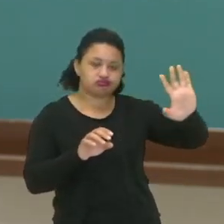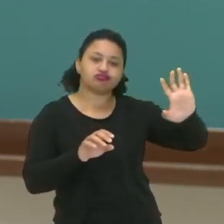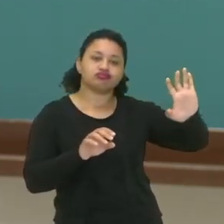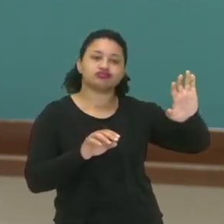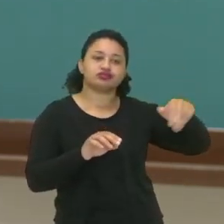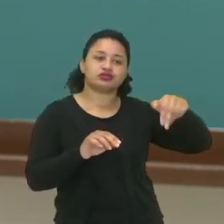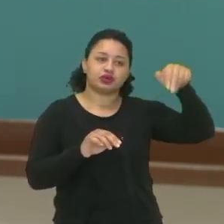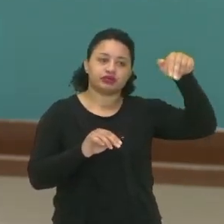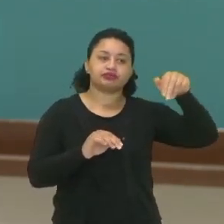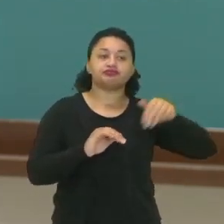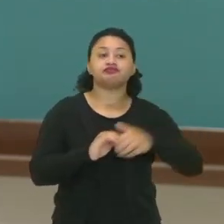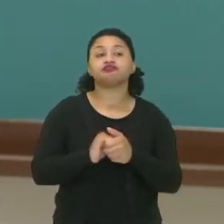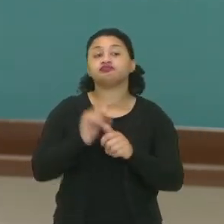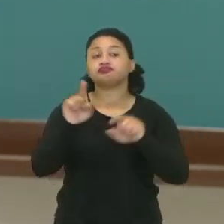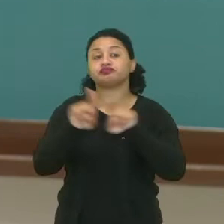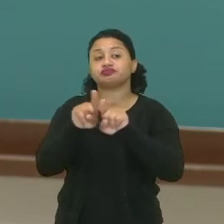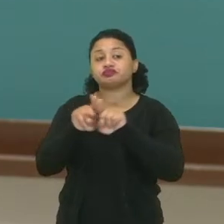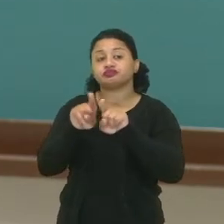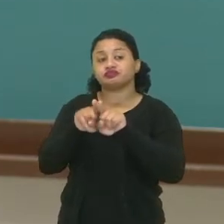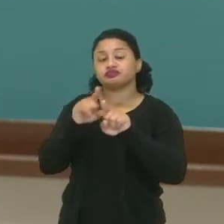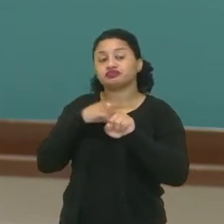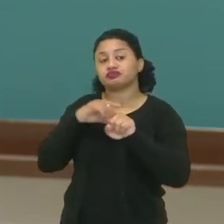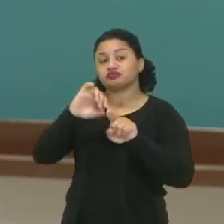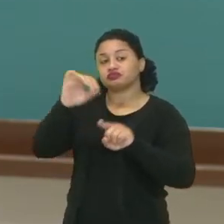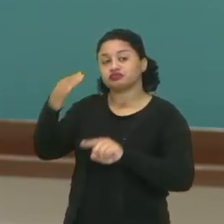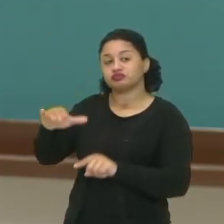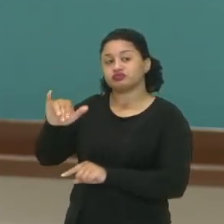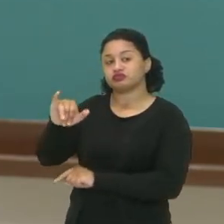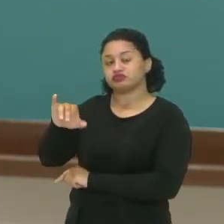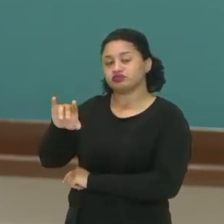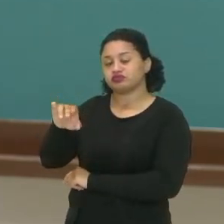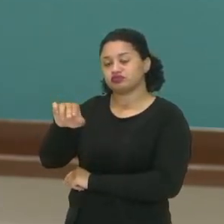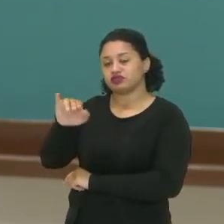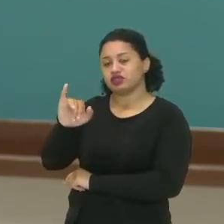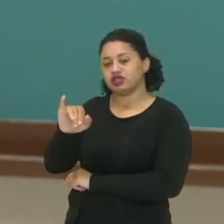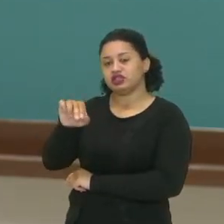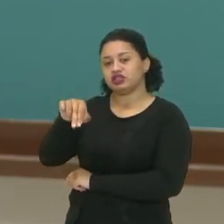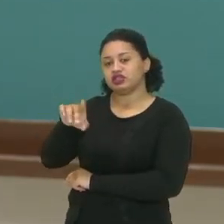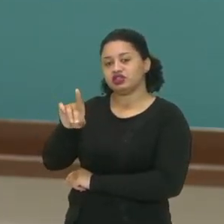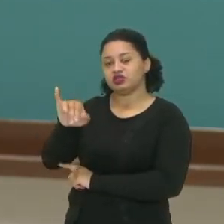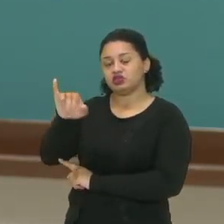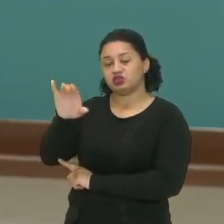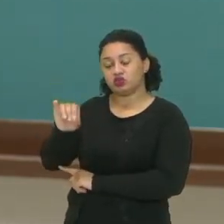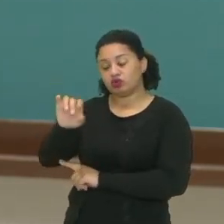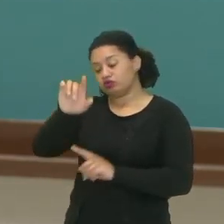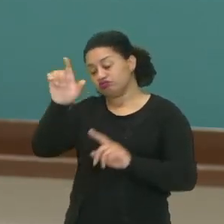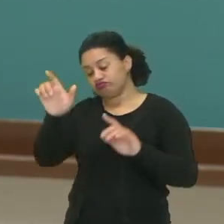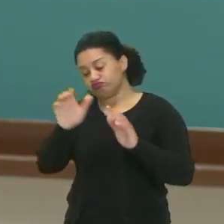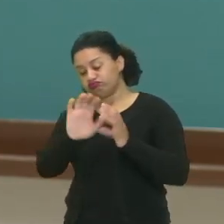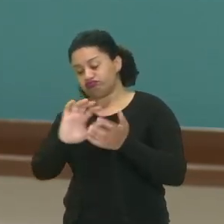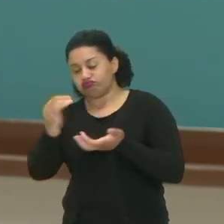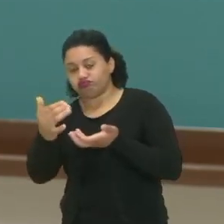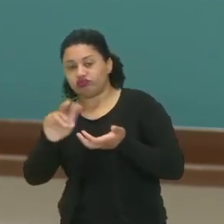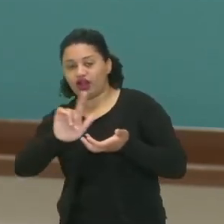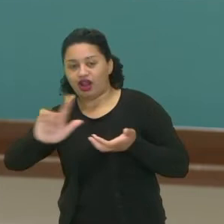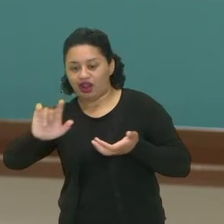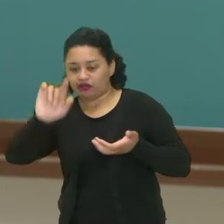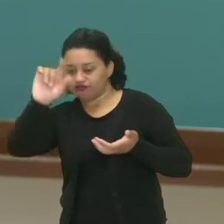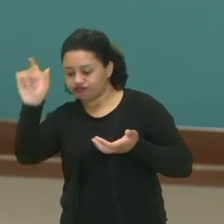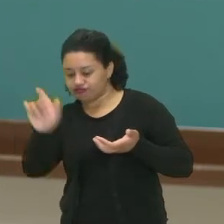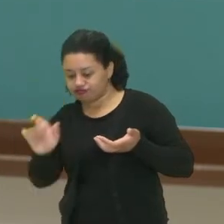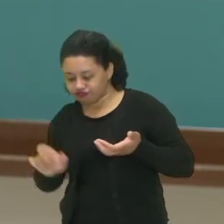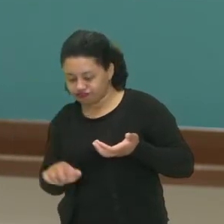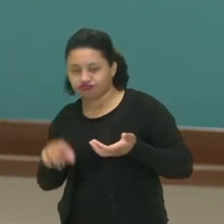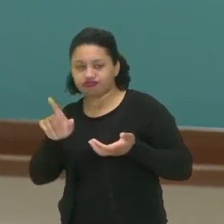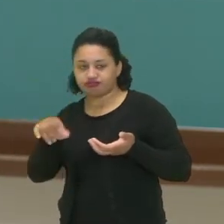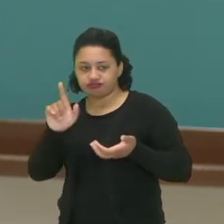norte. E temos também o Oceano Índio, que banha então a porção oriental, ou seja, a leste da África. Então